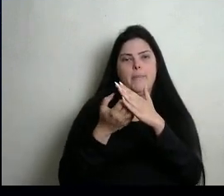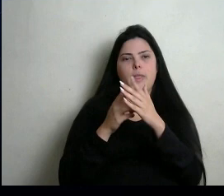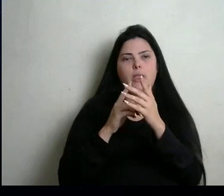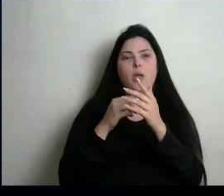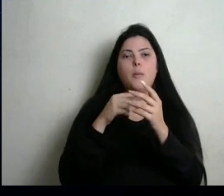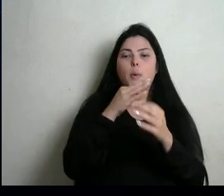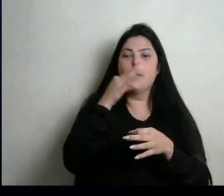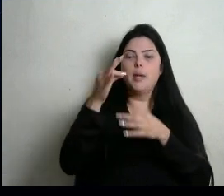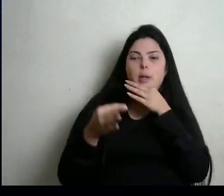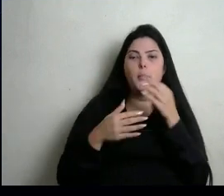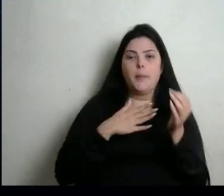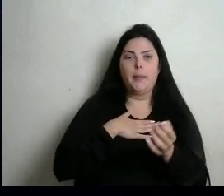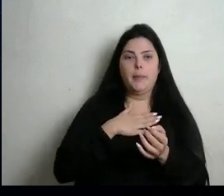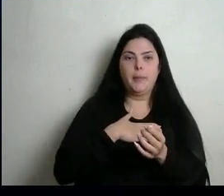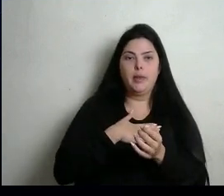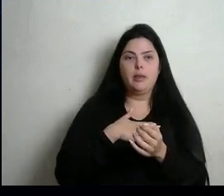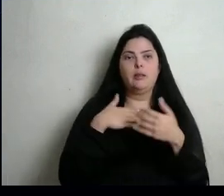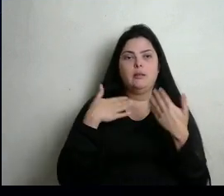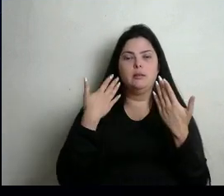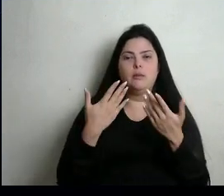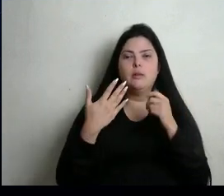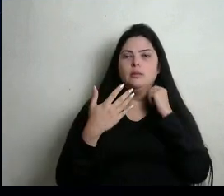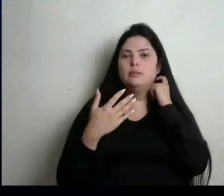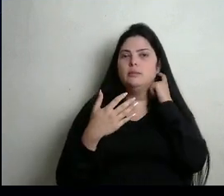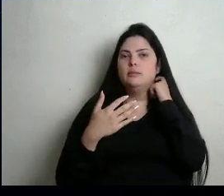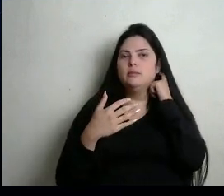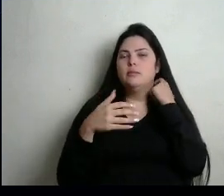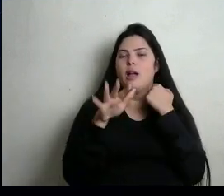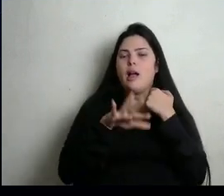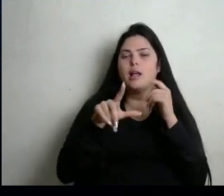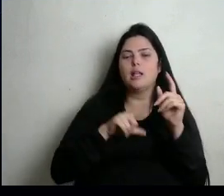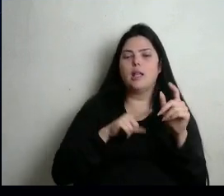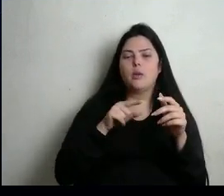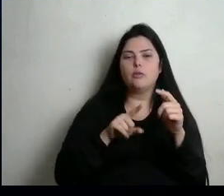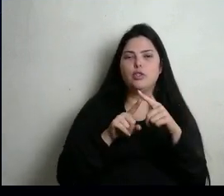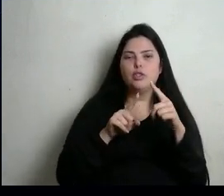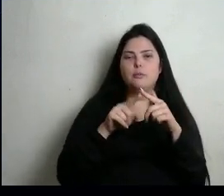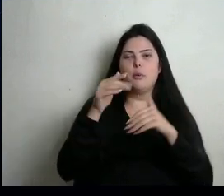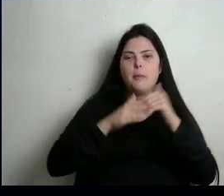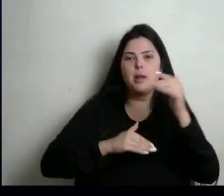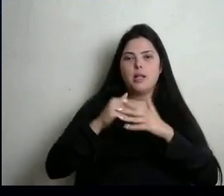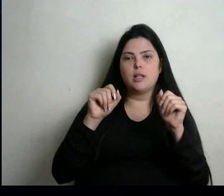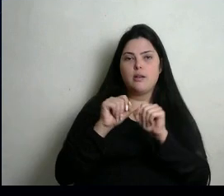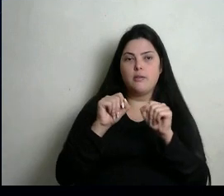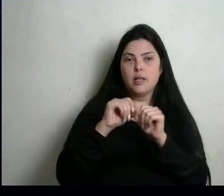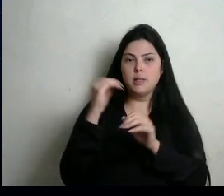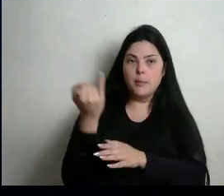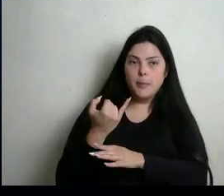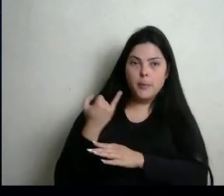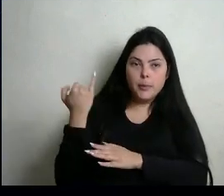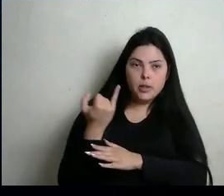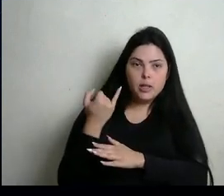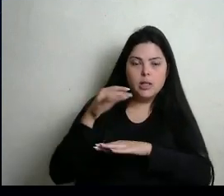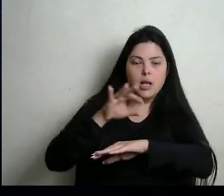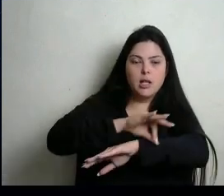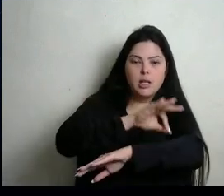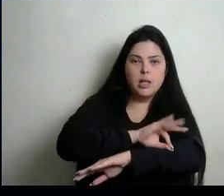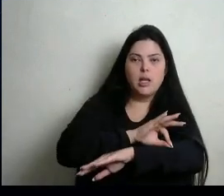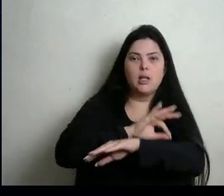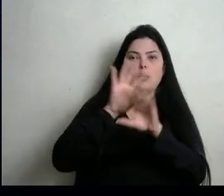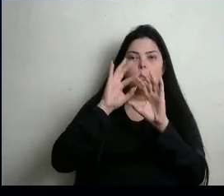Então, dado a área que a gente tem, o tipo de atividade que a gente faz, a importância que o arquiteto de nuvem tem para os